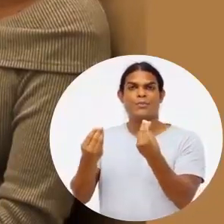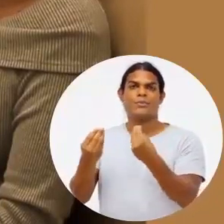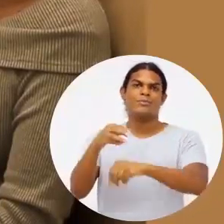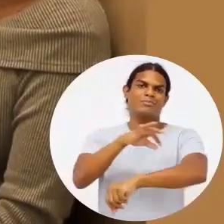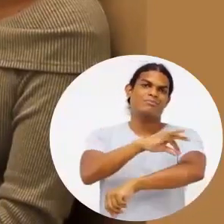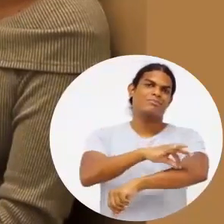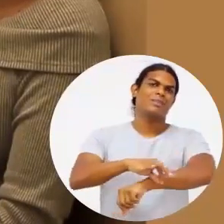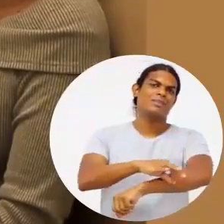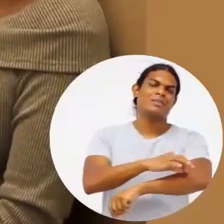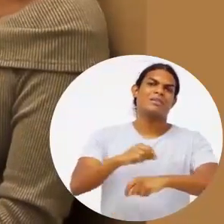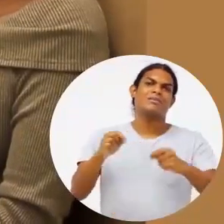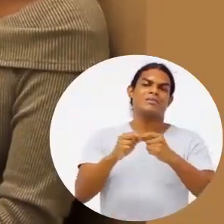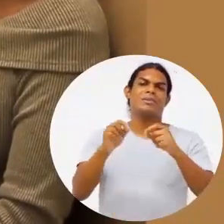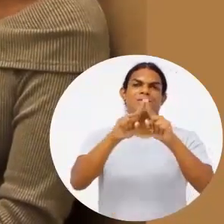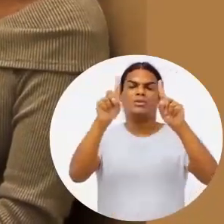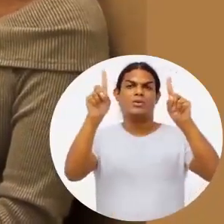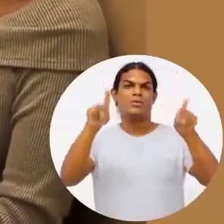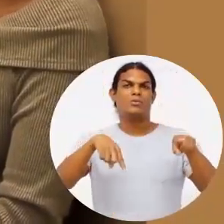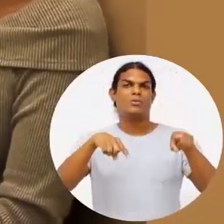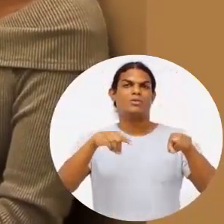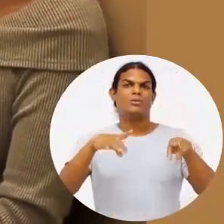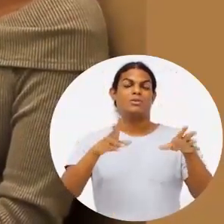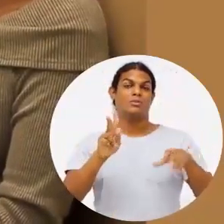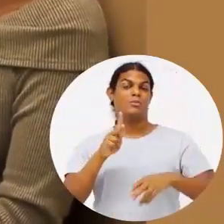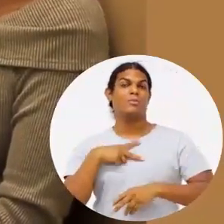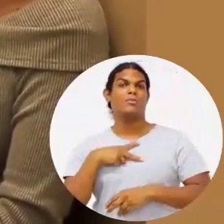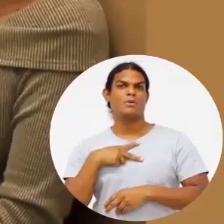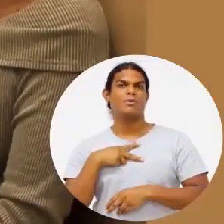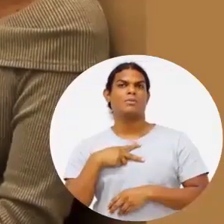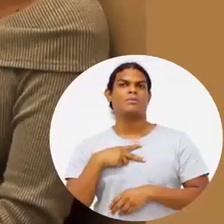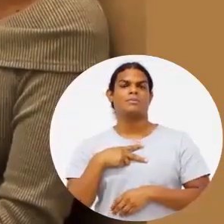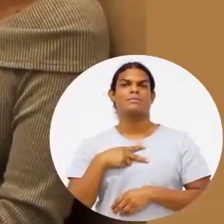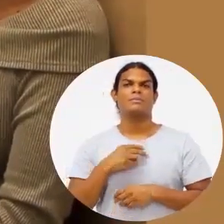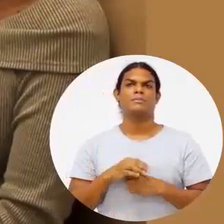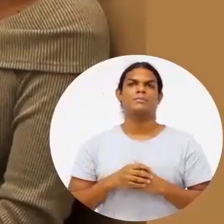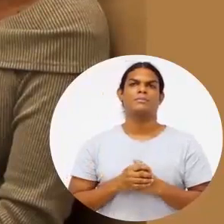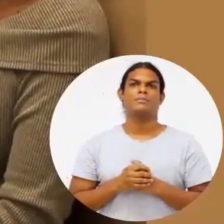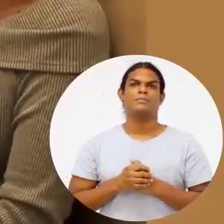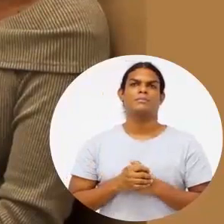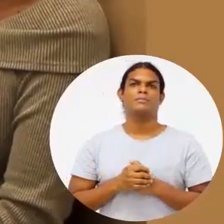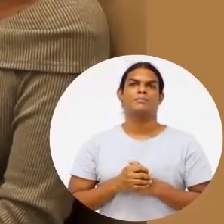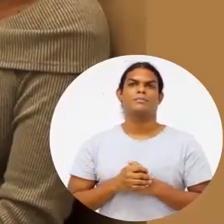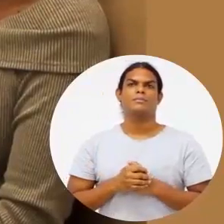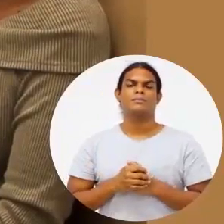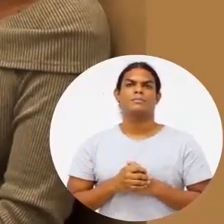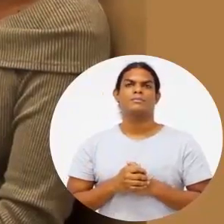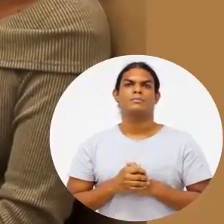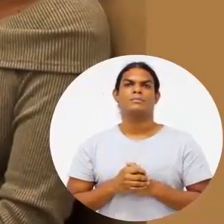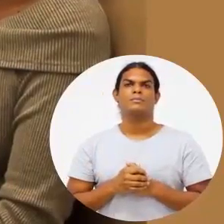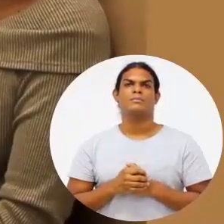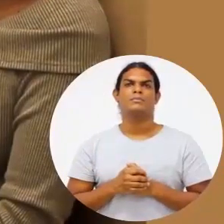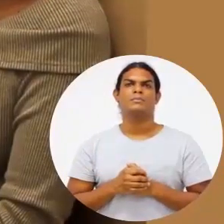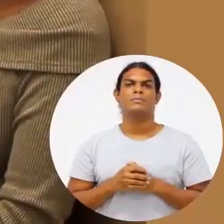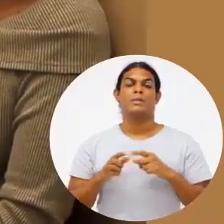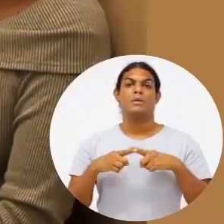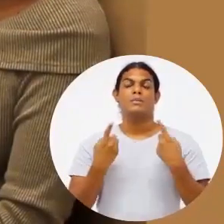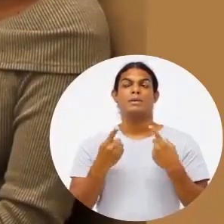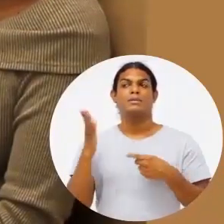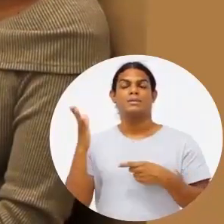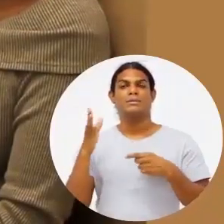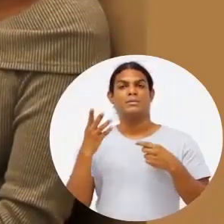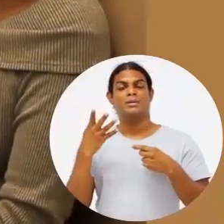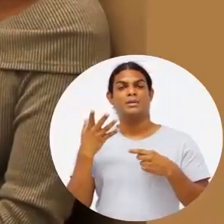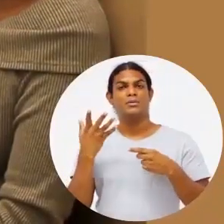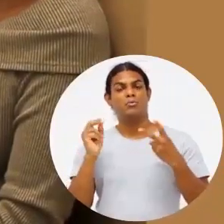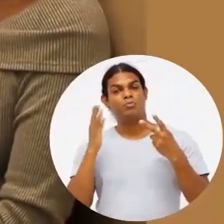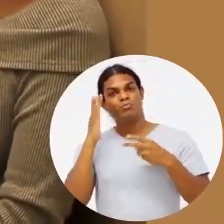fazem os projetos para eles próprios. Eles fazem para atender o que eles acham que é certo, né? Mas eu sempre olho na direção